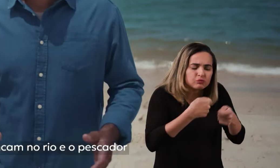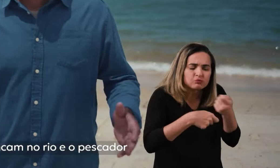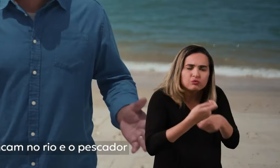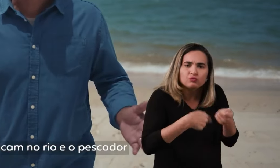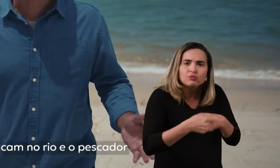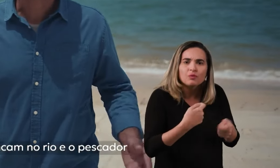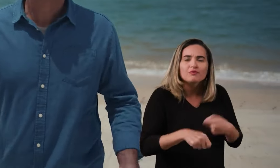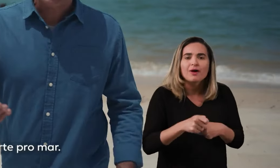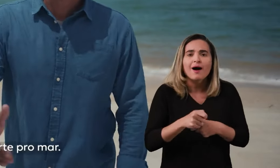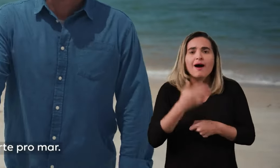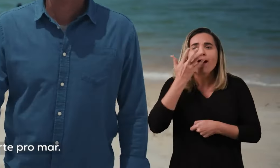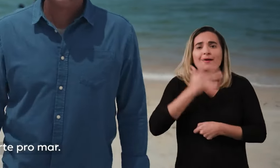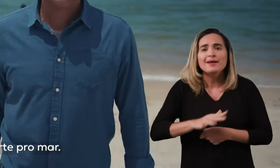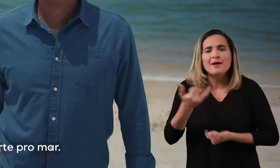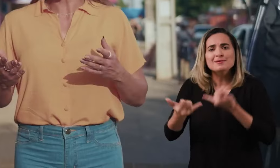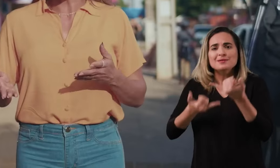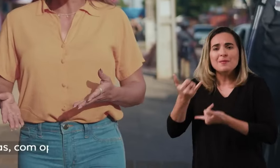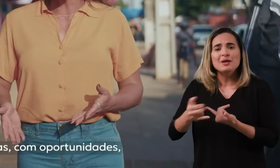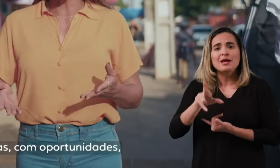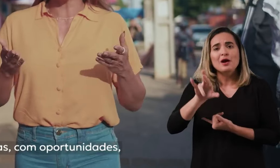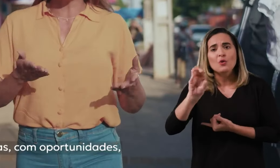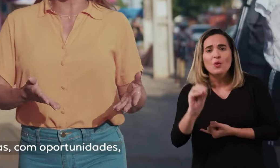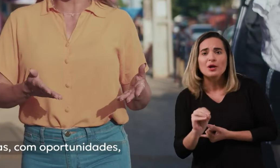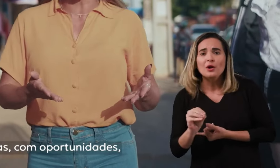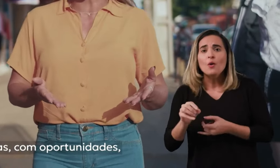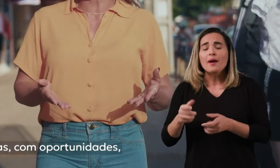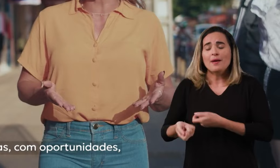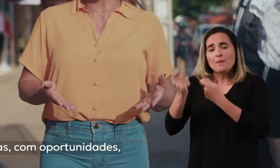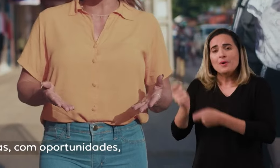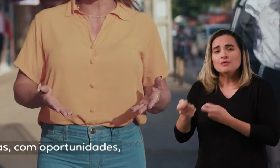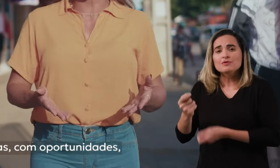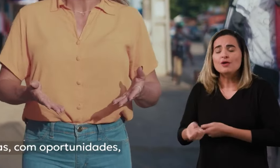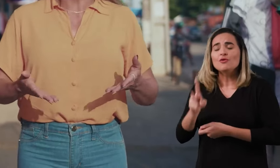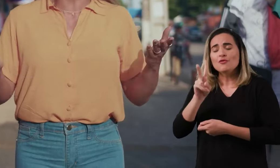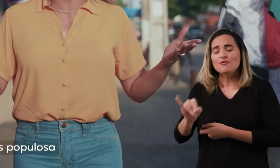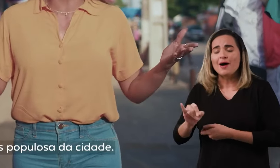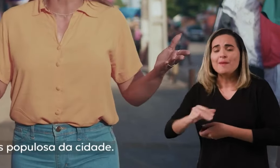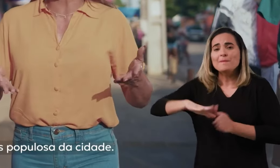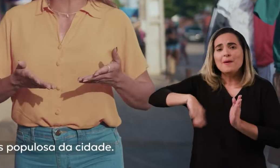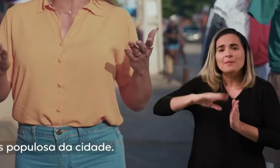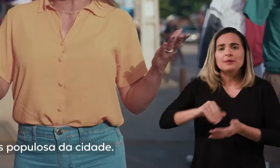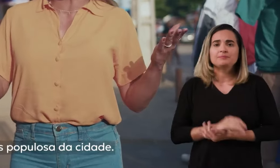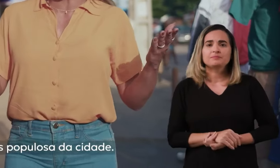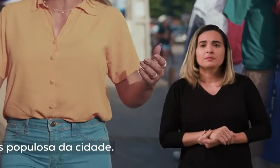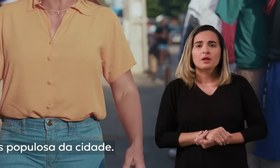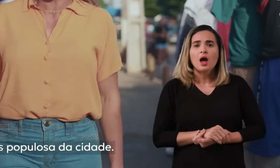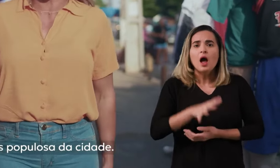e o pescador parte para o mar. Com problemas, com oportunidades,